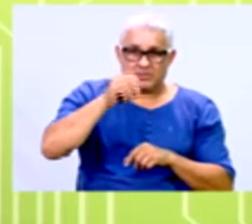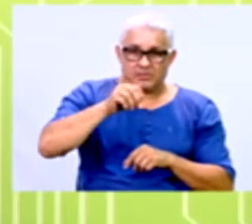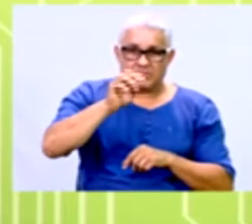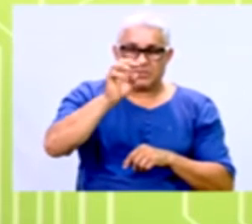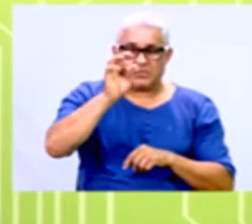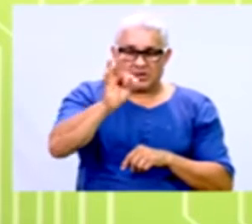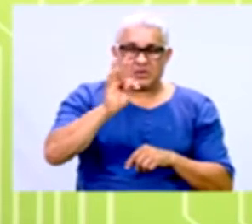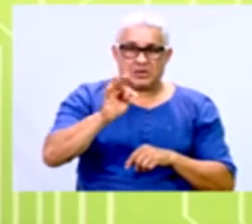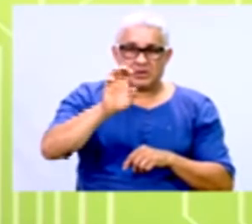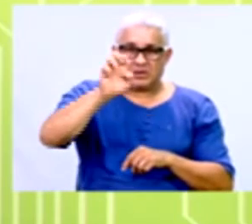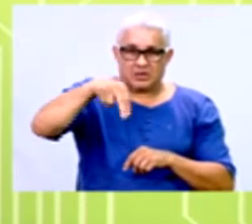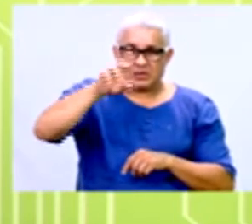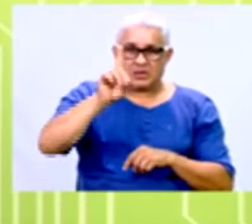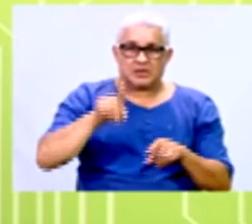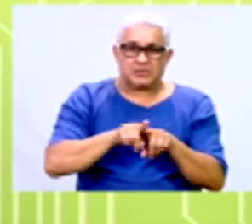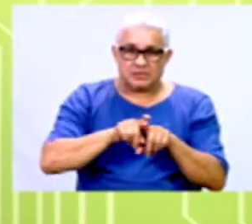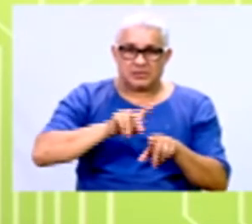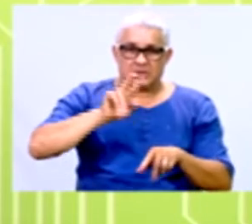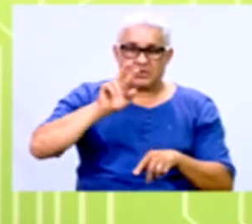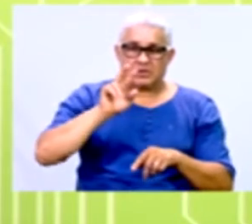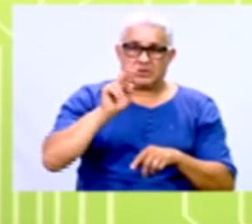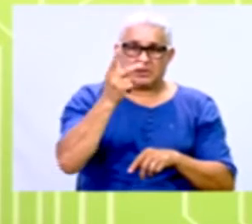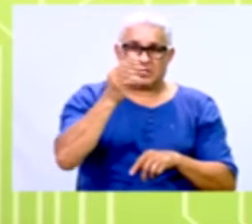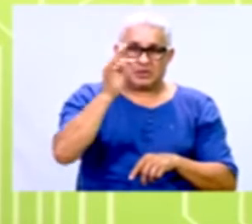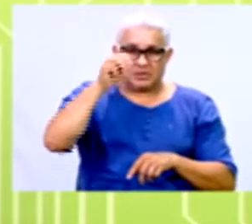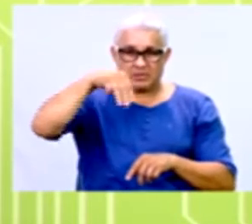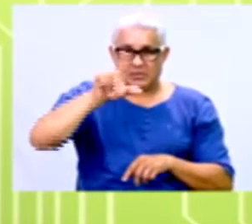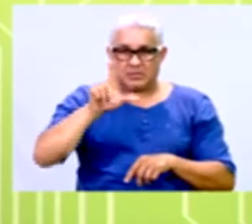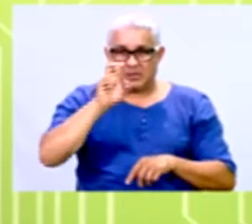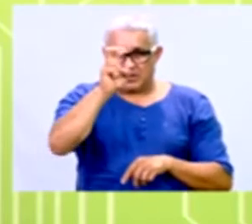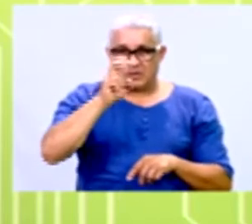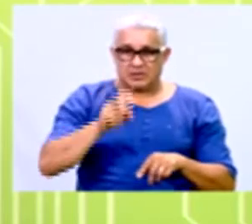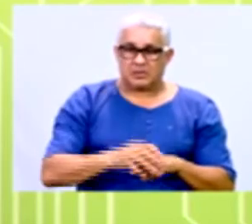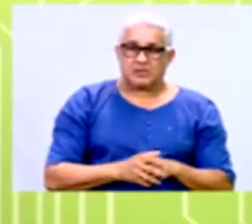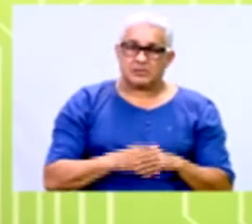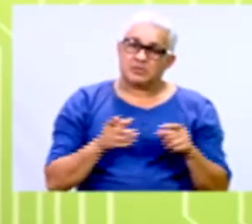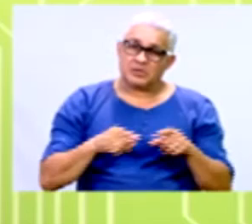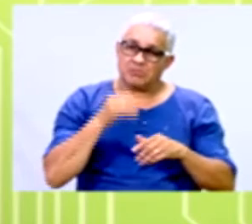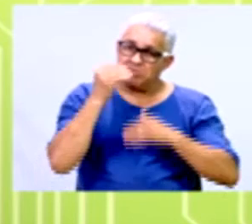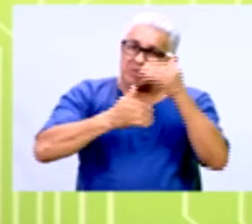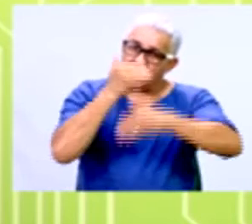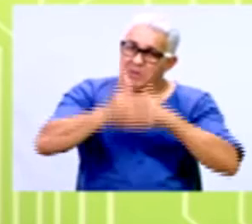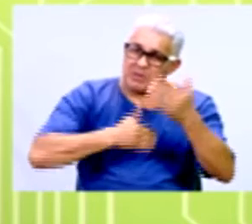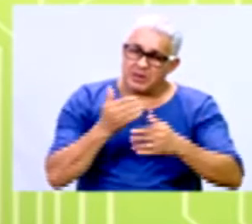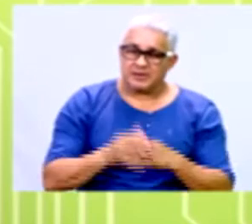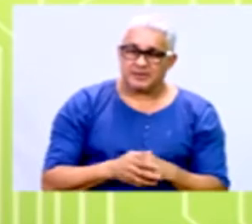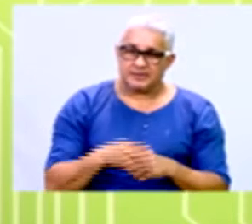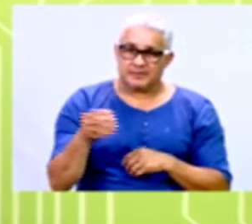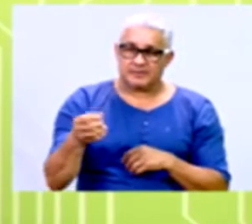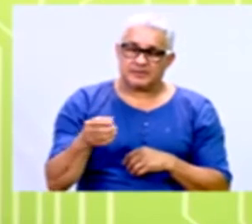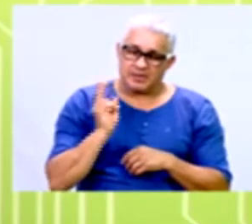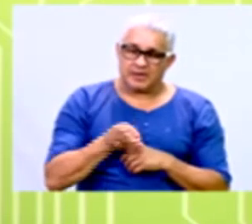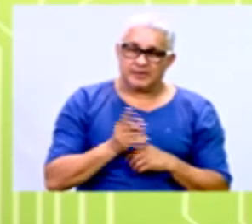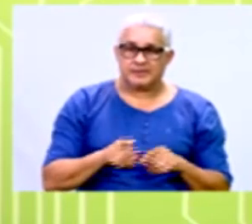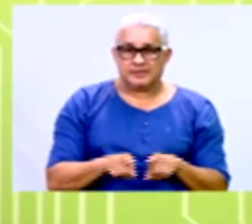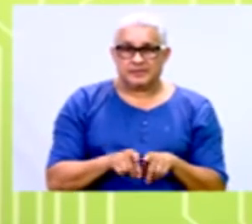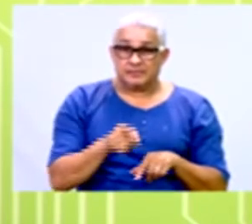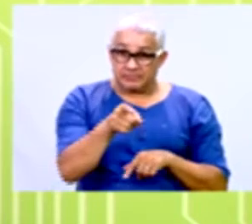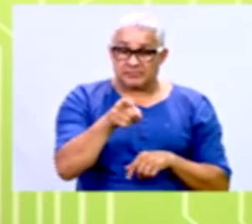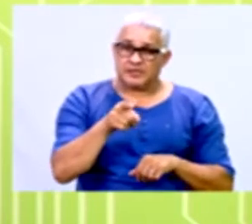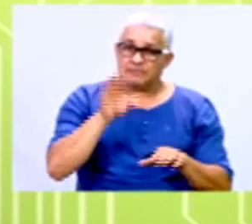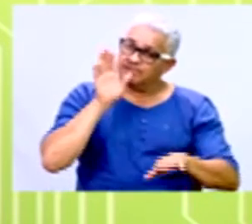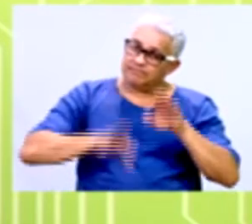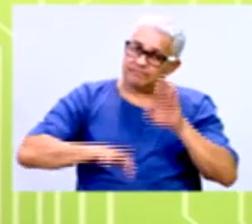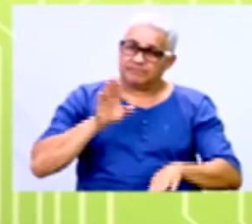vem surgindo, né? Que é a questão do HTML5, CSS3, que está evoluindo constantemente. E você dependerá